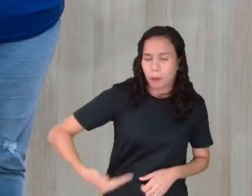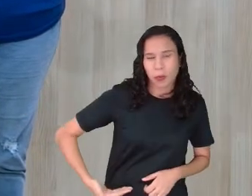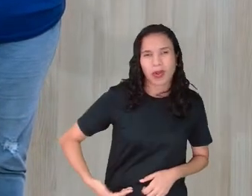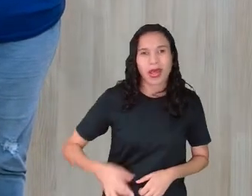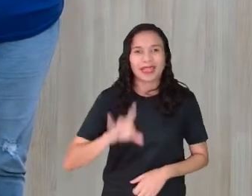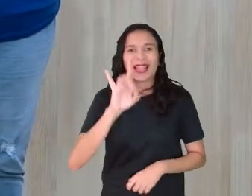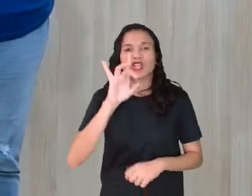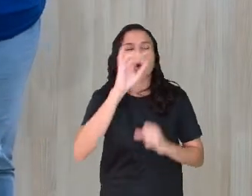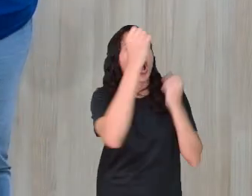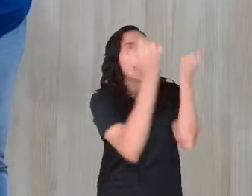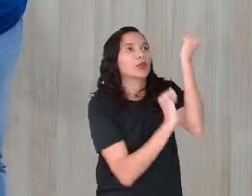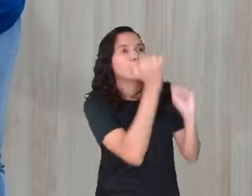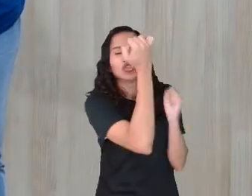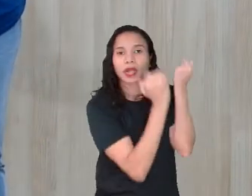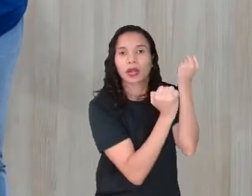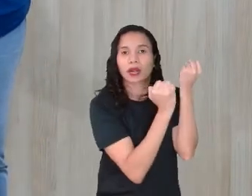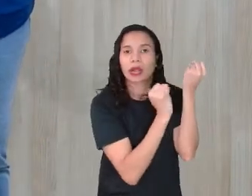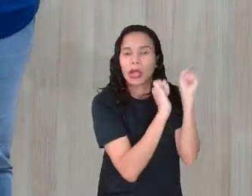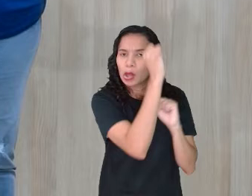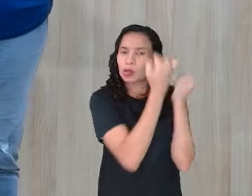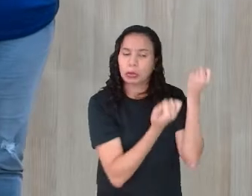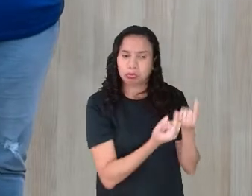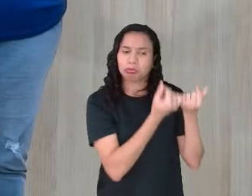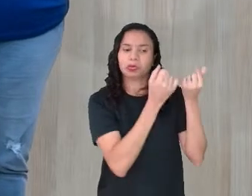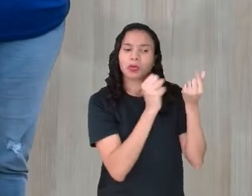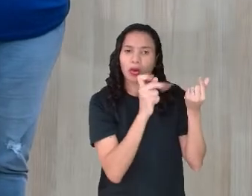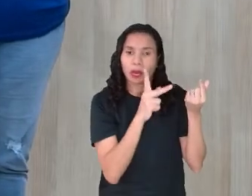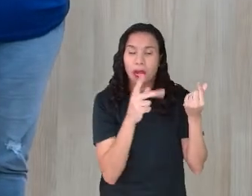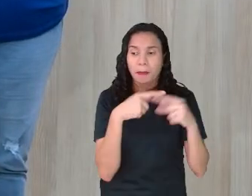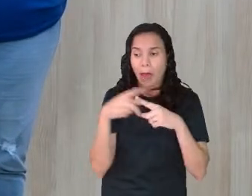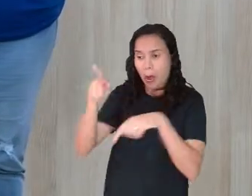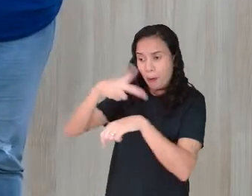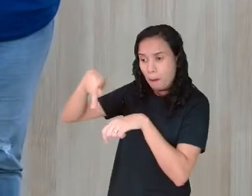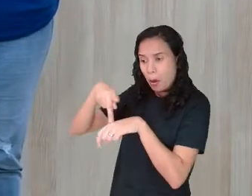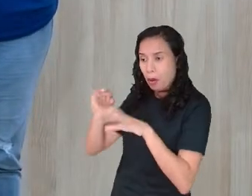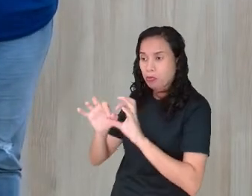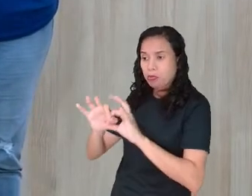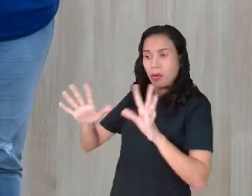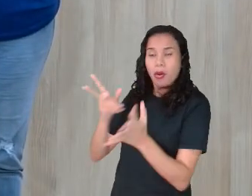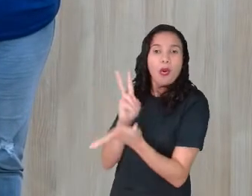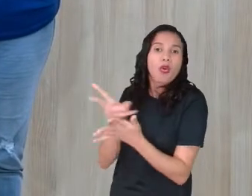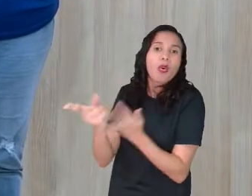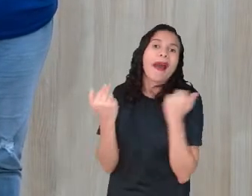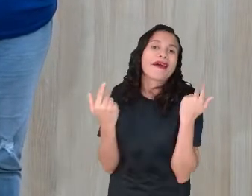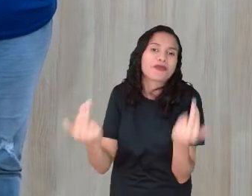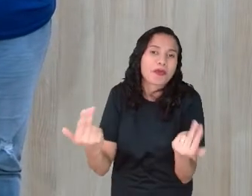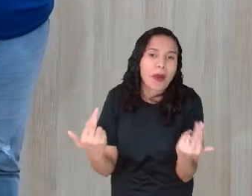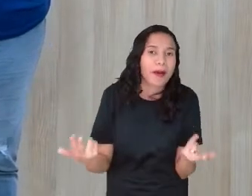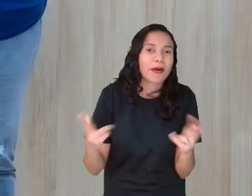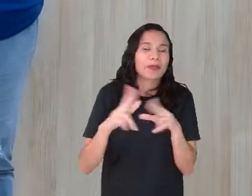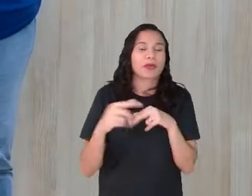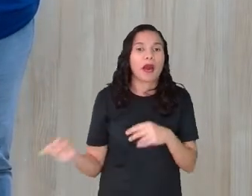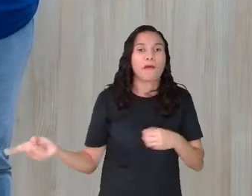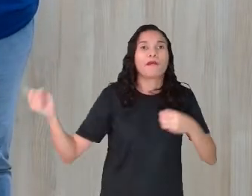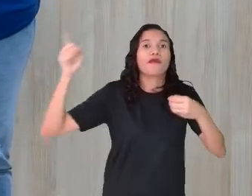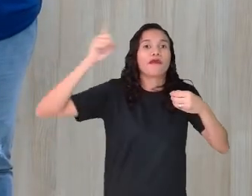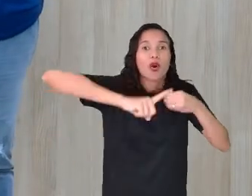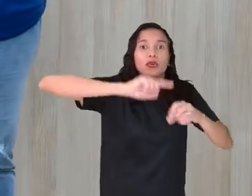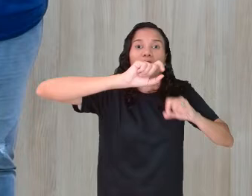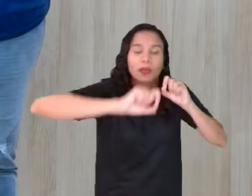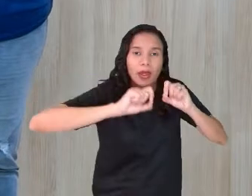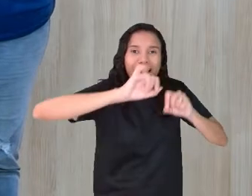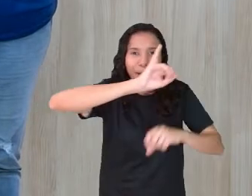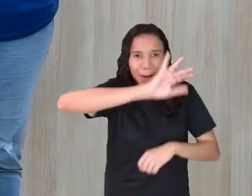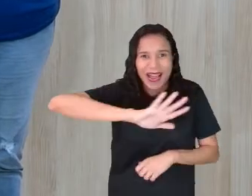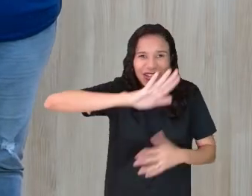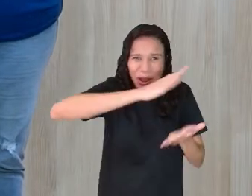têm dinheiro, mas a indústria pode até ter dinheiro, mas se os países permitem, vai continuar do mesmo jeito. Então, a gente volta para aquela